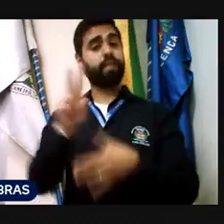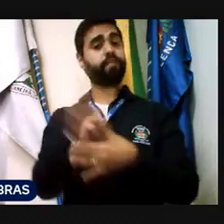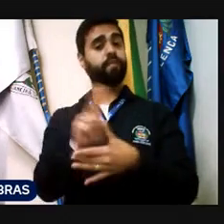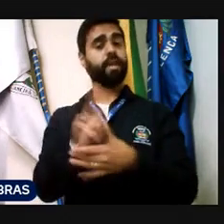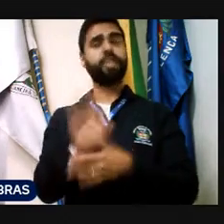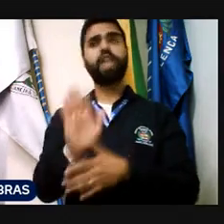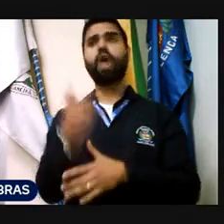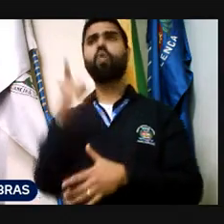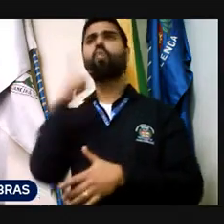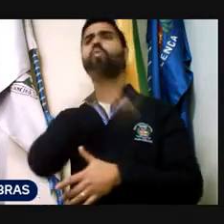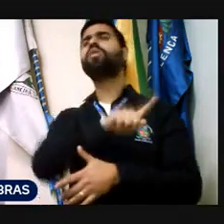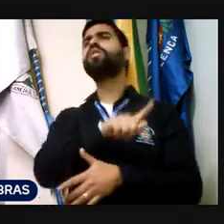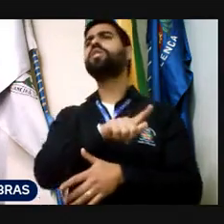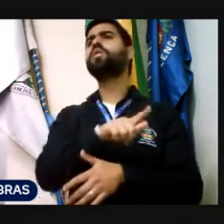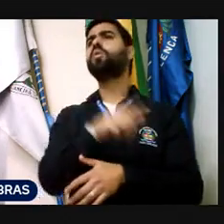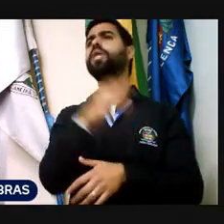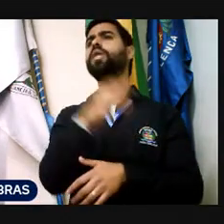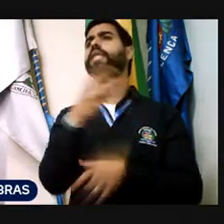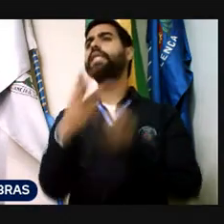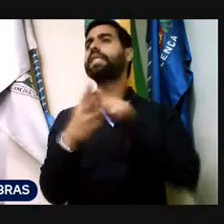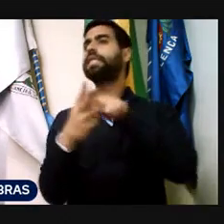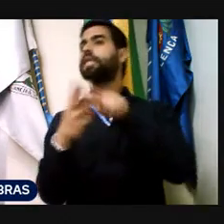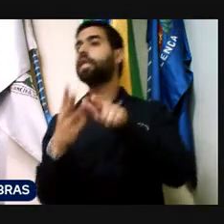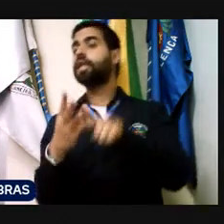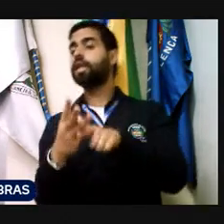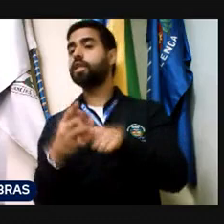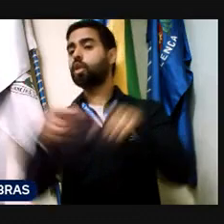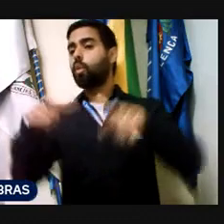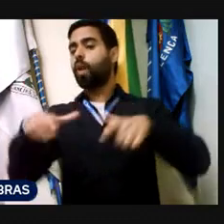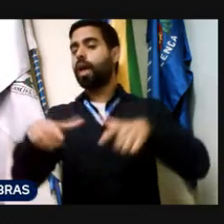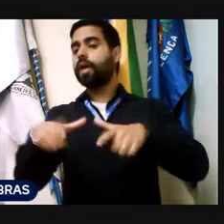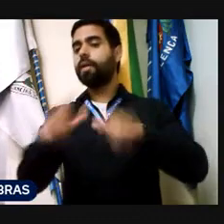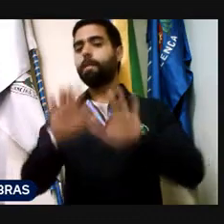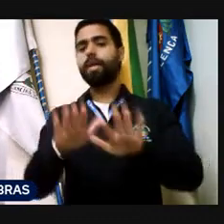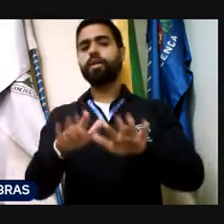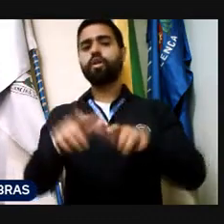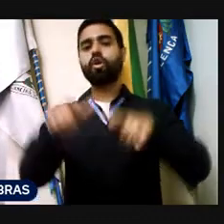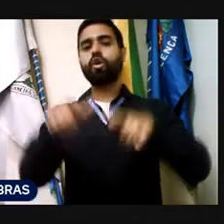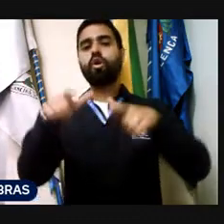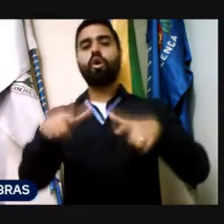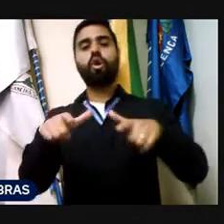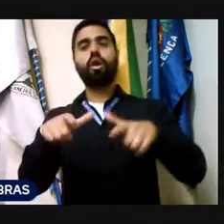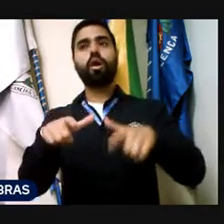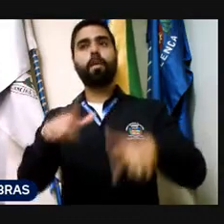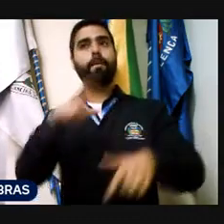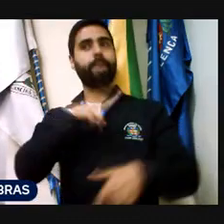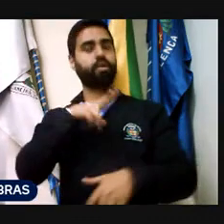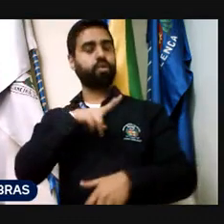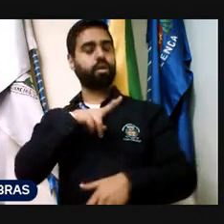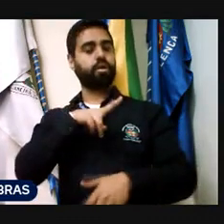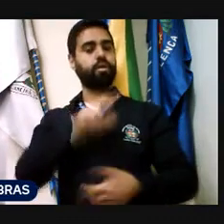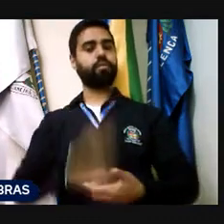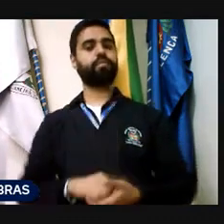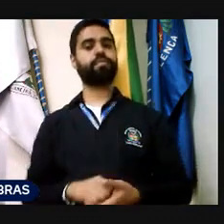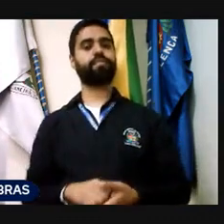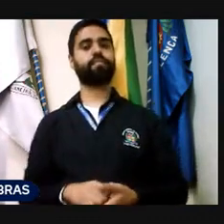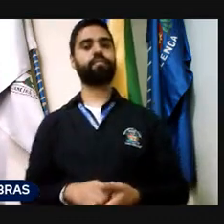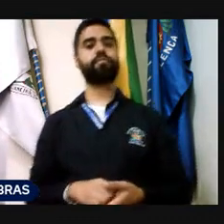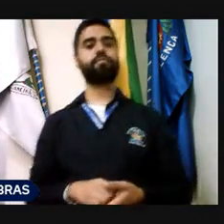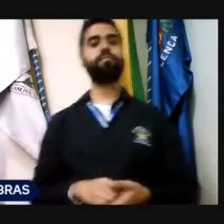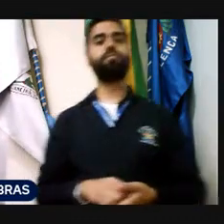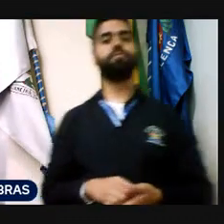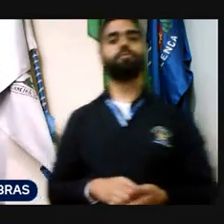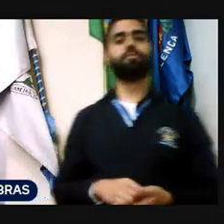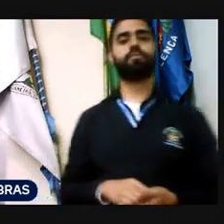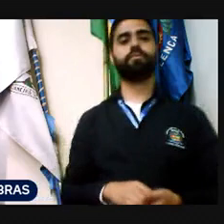já conseguimos pelo menos 3 lugares aqui em Valença, mas são em lugares privados, tá? Eu estarei apresentando